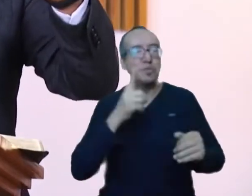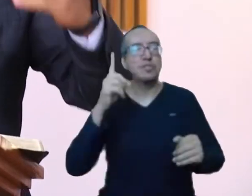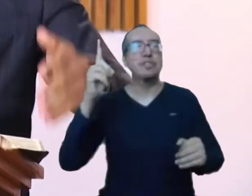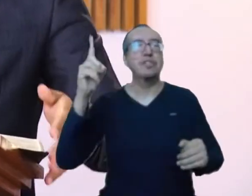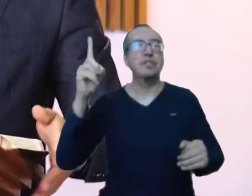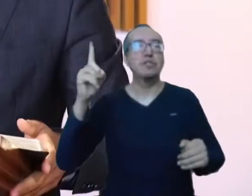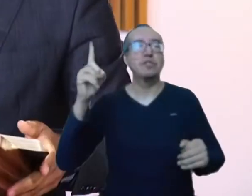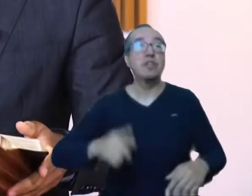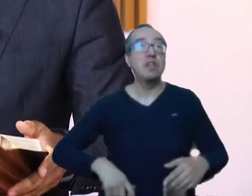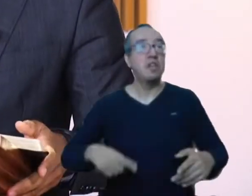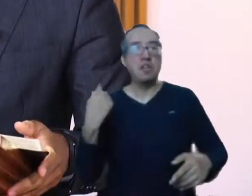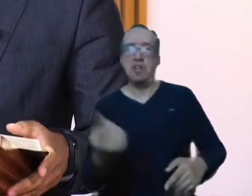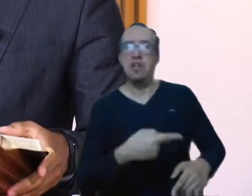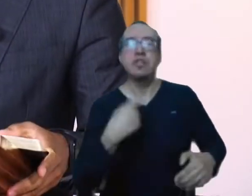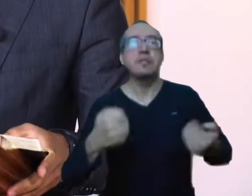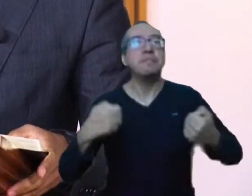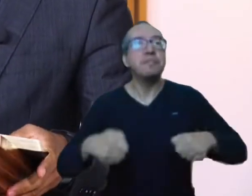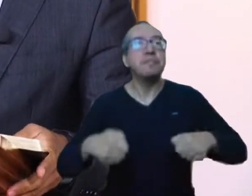de pé.